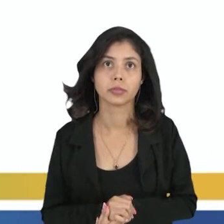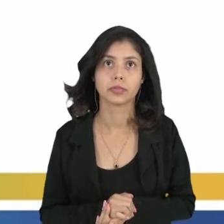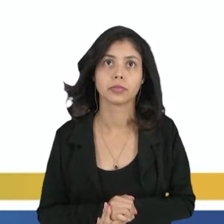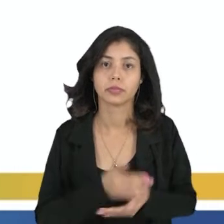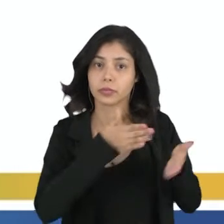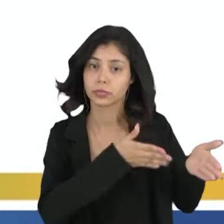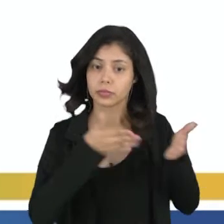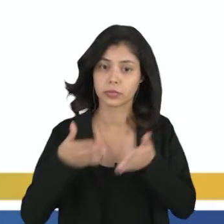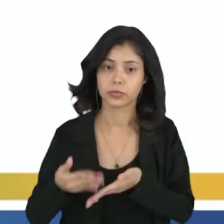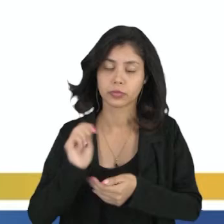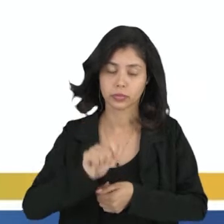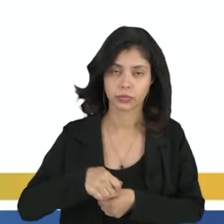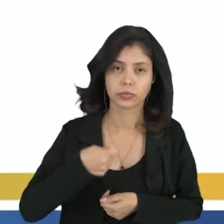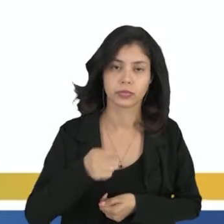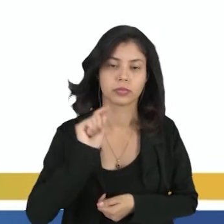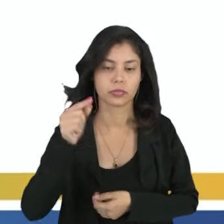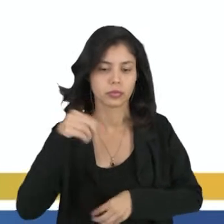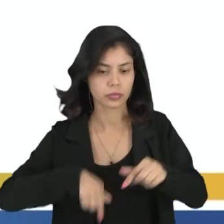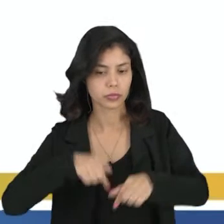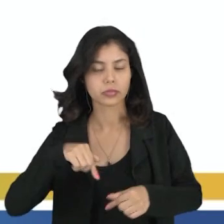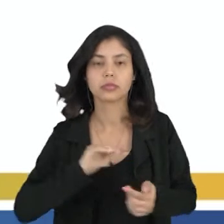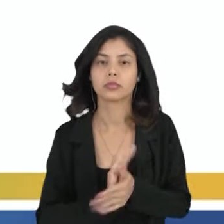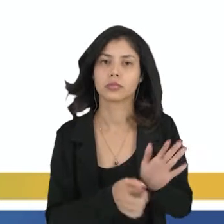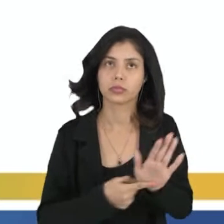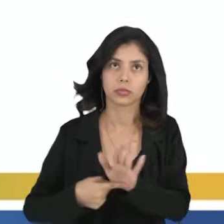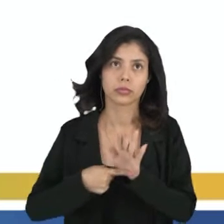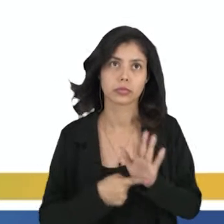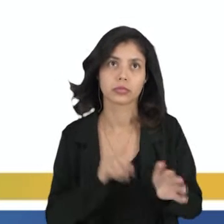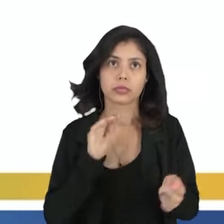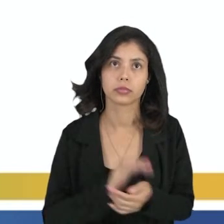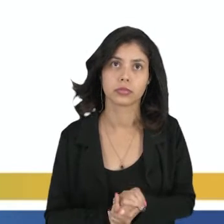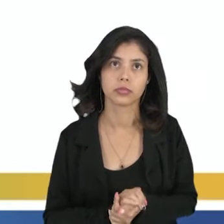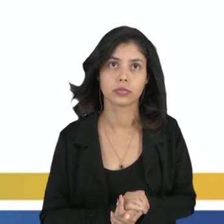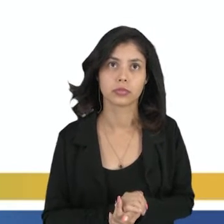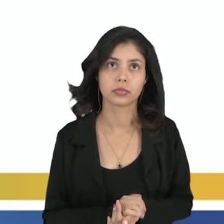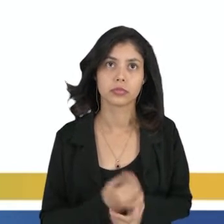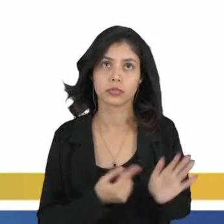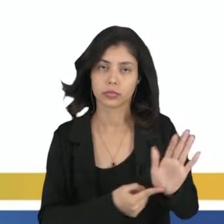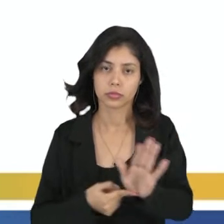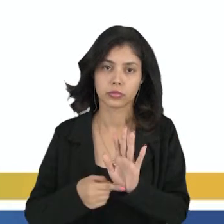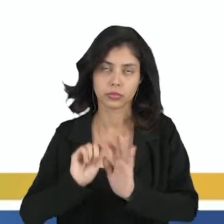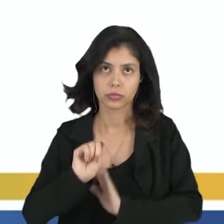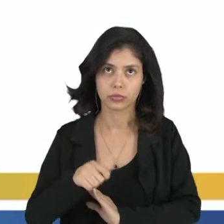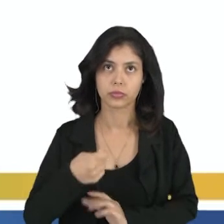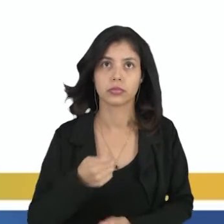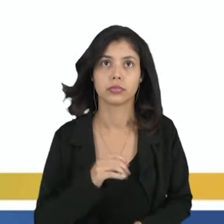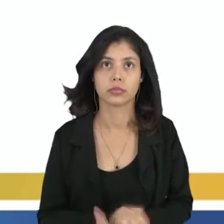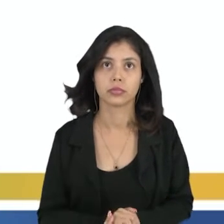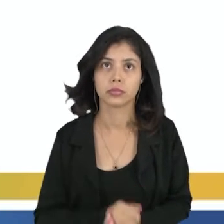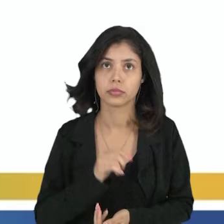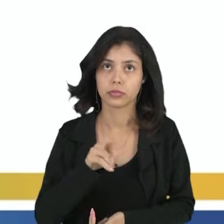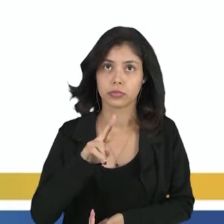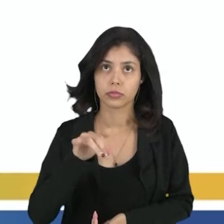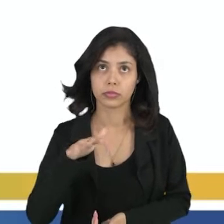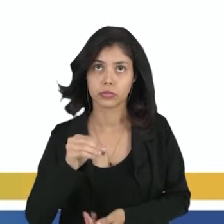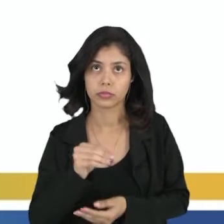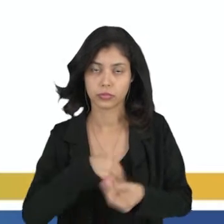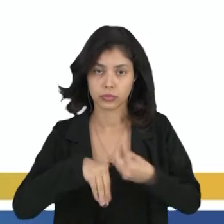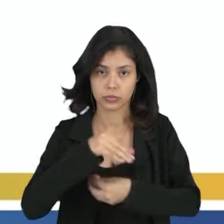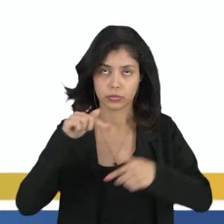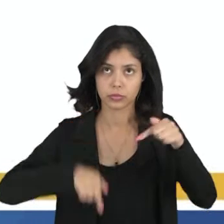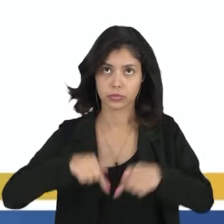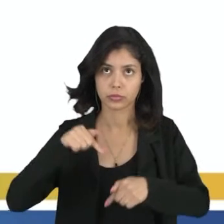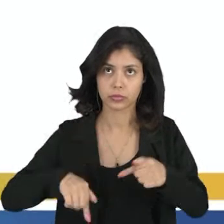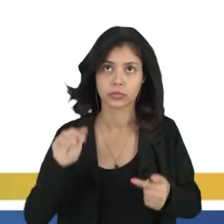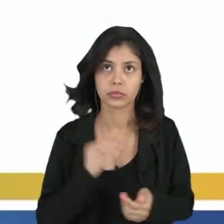a parte simbólica da química que representa as reações. Então, é a representação simbólica e